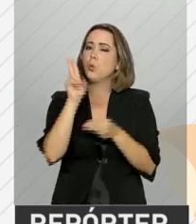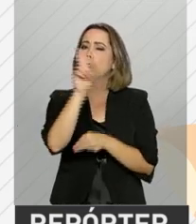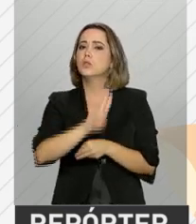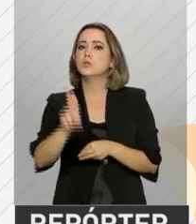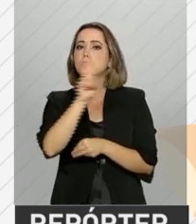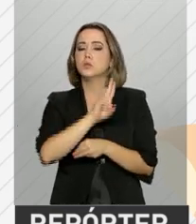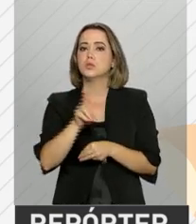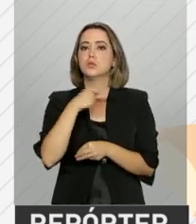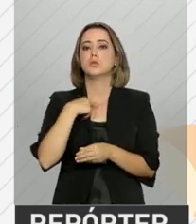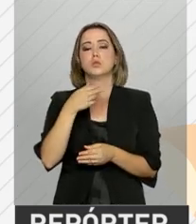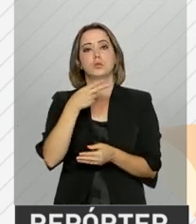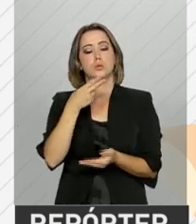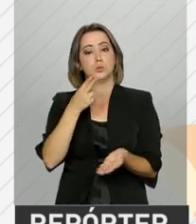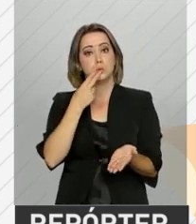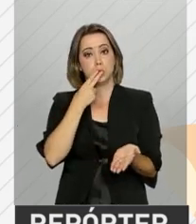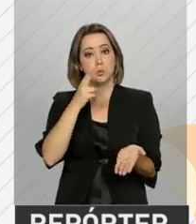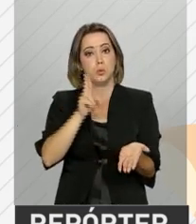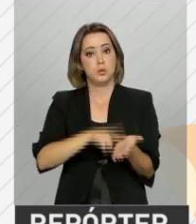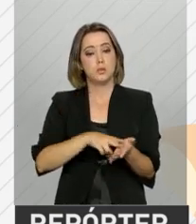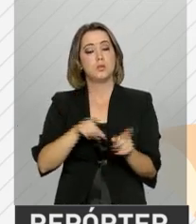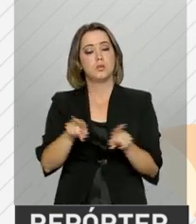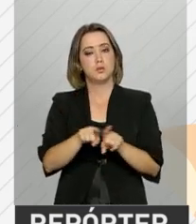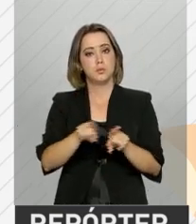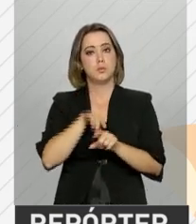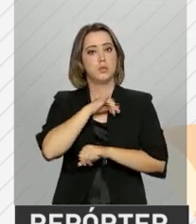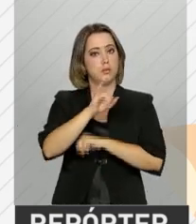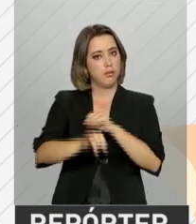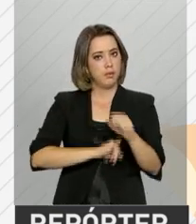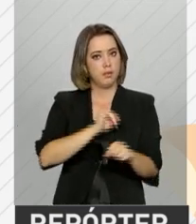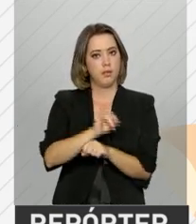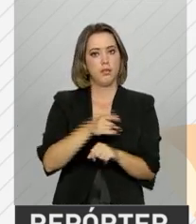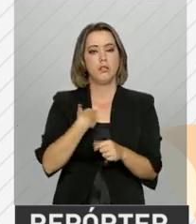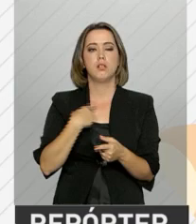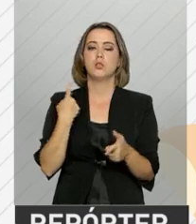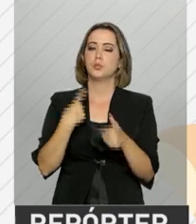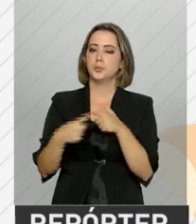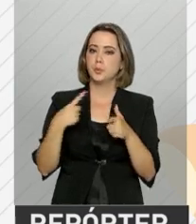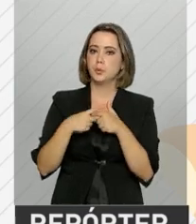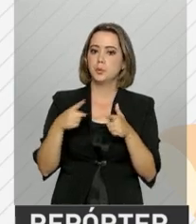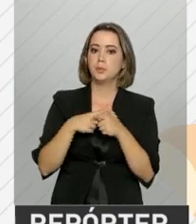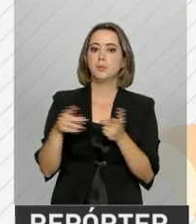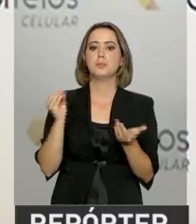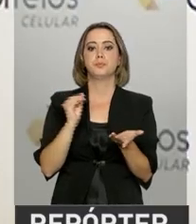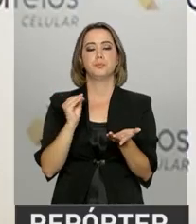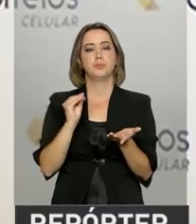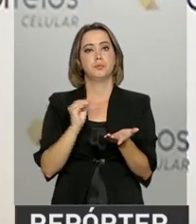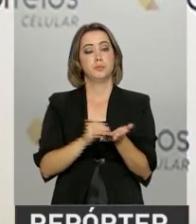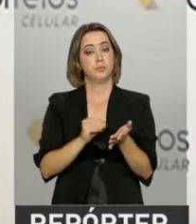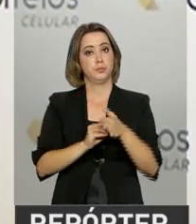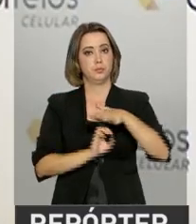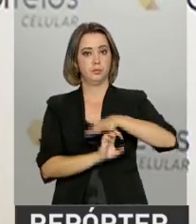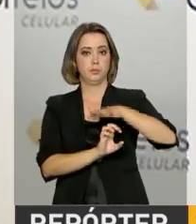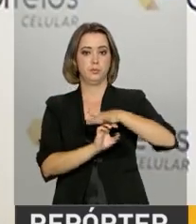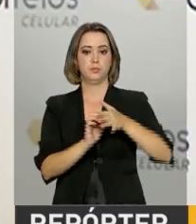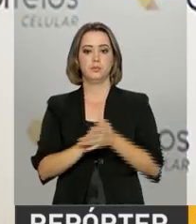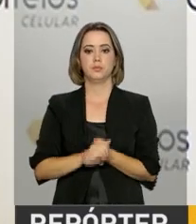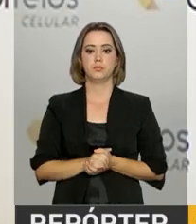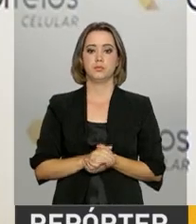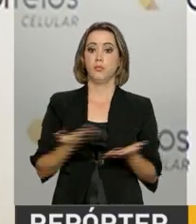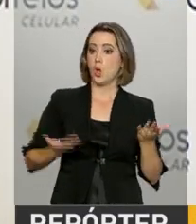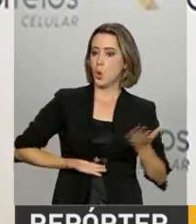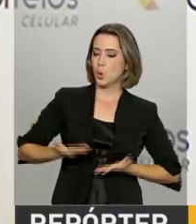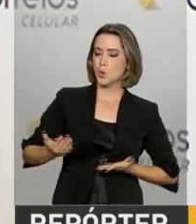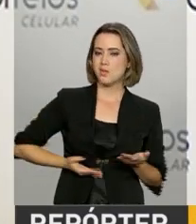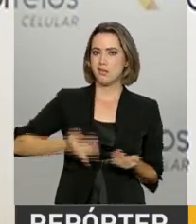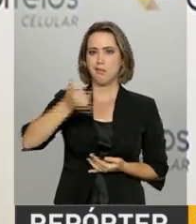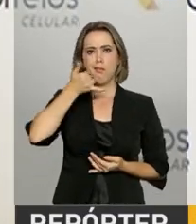Correios também estão investindo no atendimento online uma das grandes def ciências do mercado de telefonia os serviços dos Correios celular